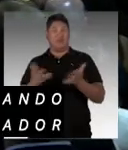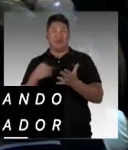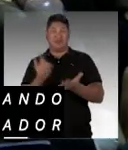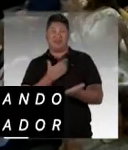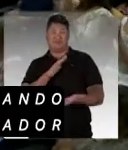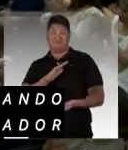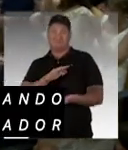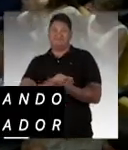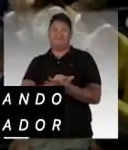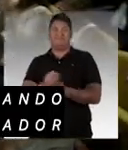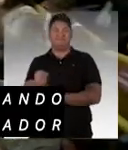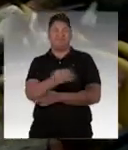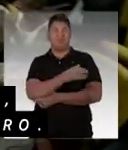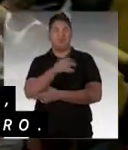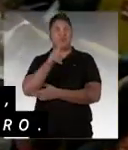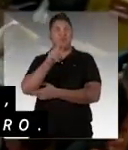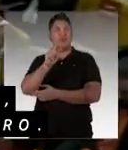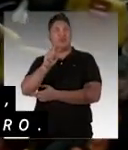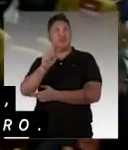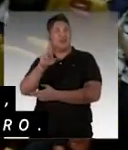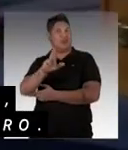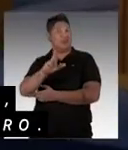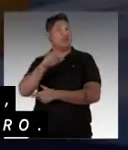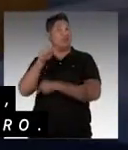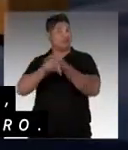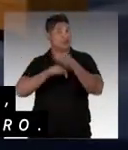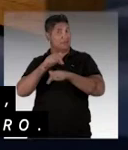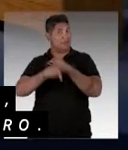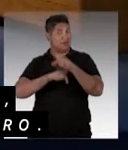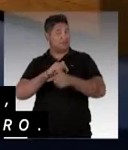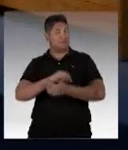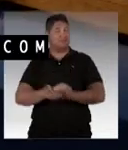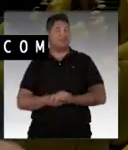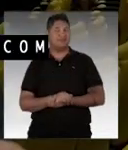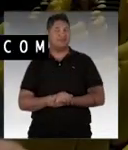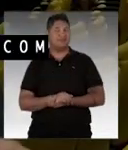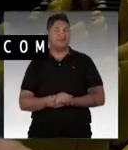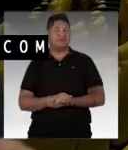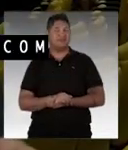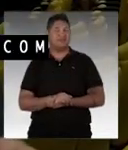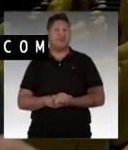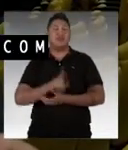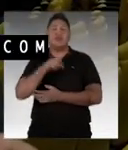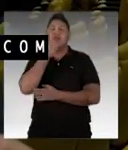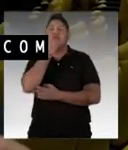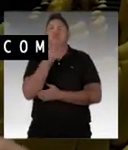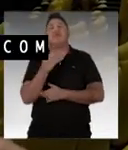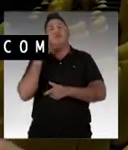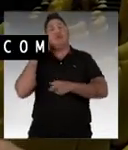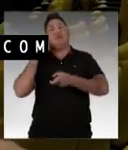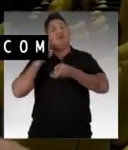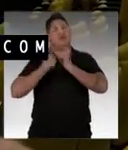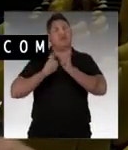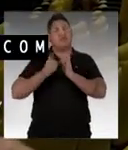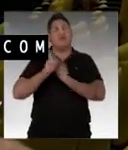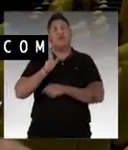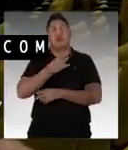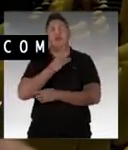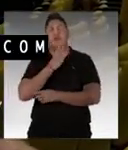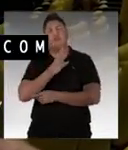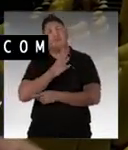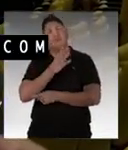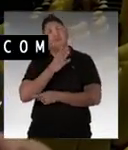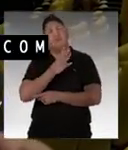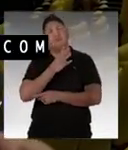estejamos dando posse ao novo Procurador-Geral do Trabalho, doutor Alberto Balazeiro. É um administrador